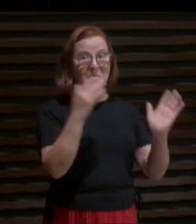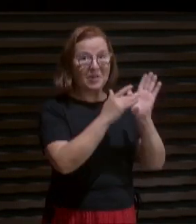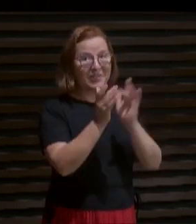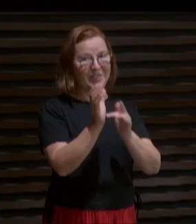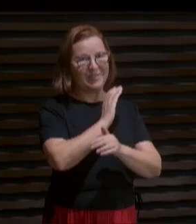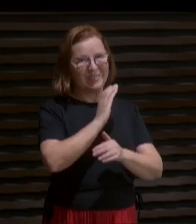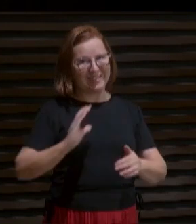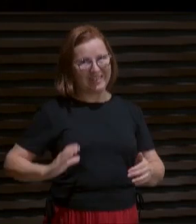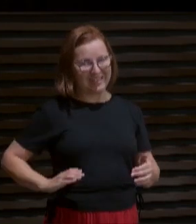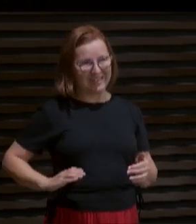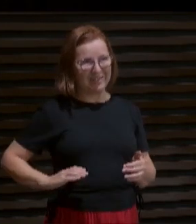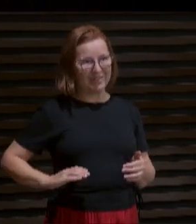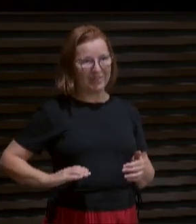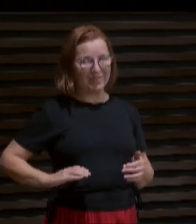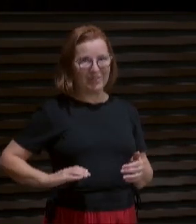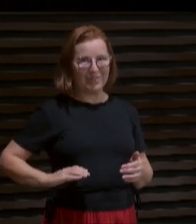Que isso tem que ser